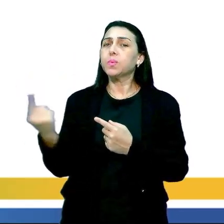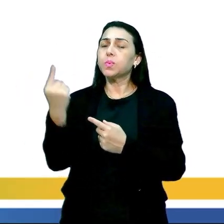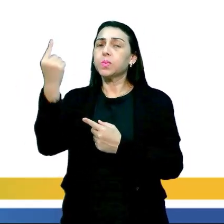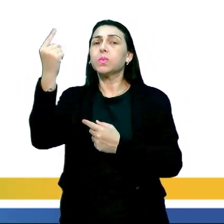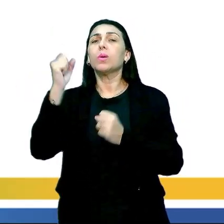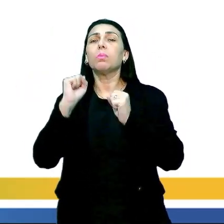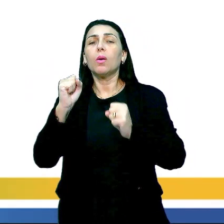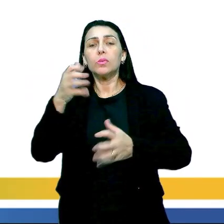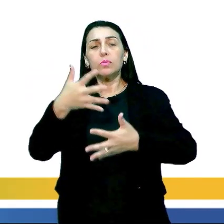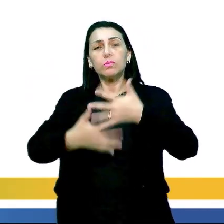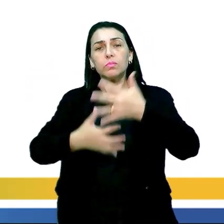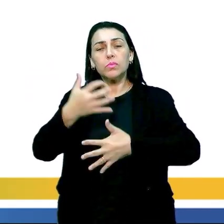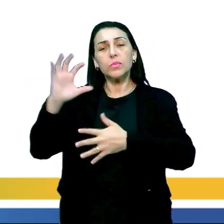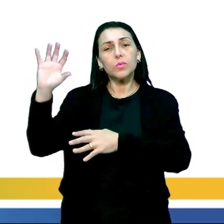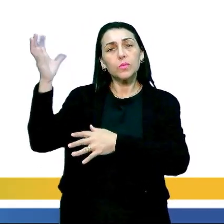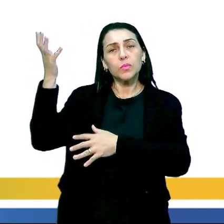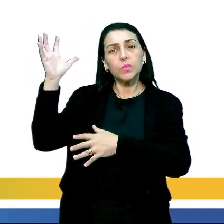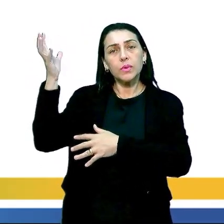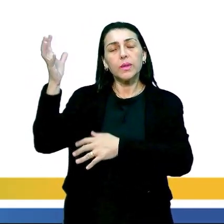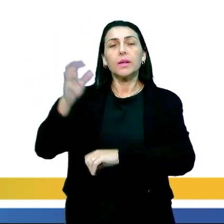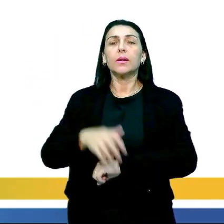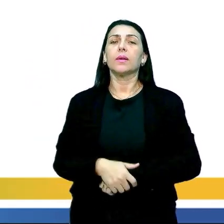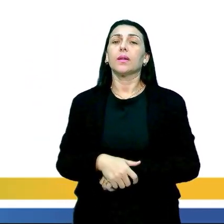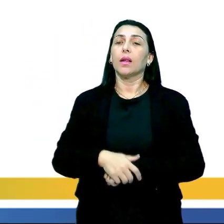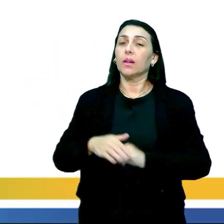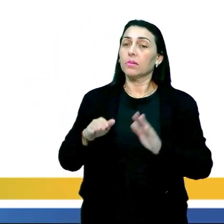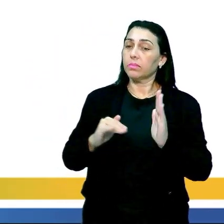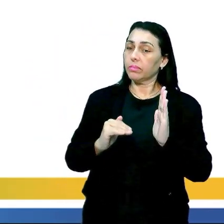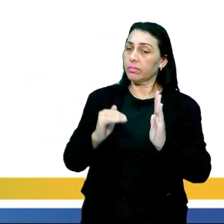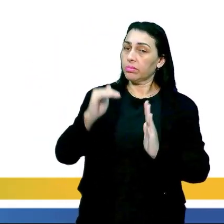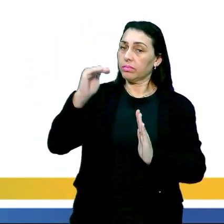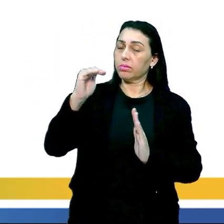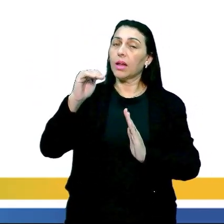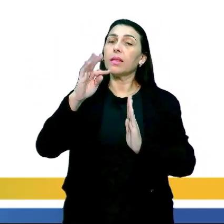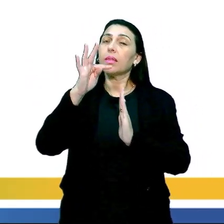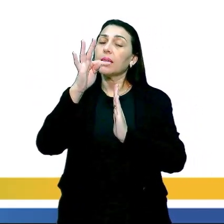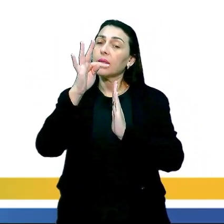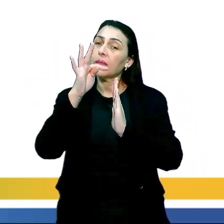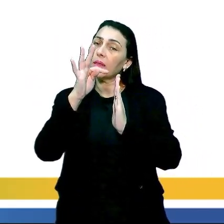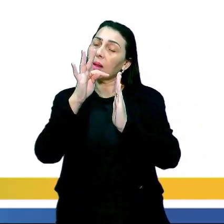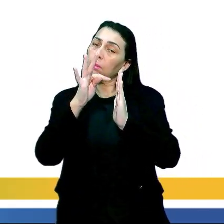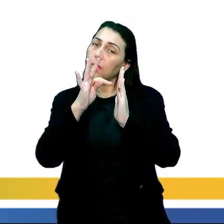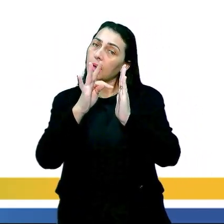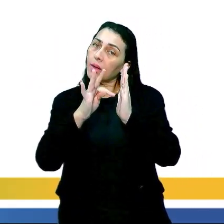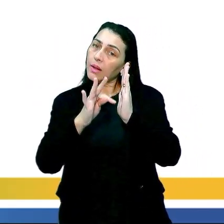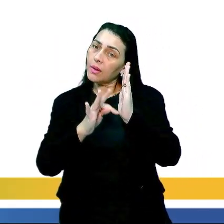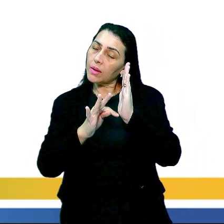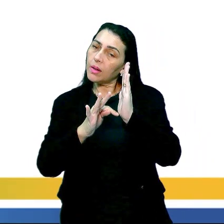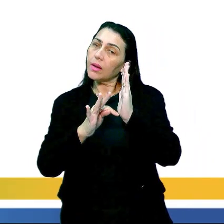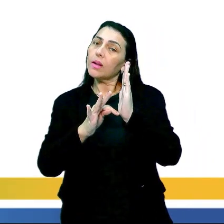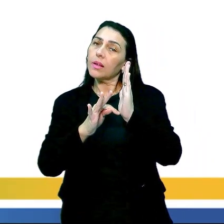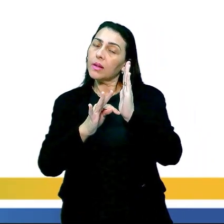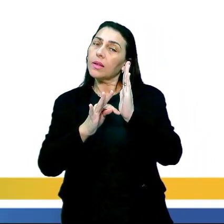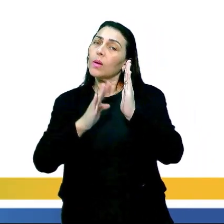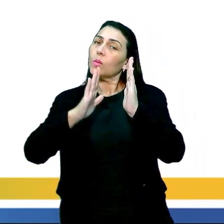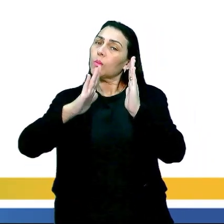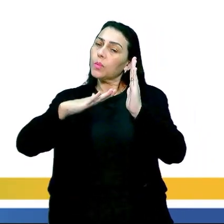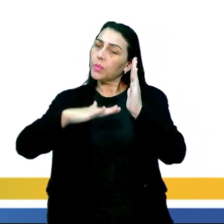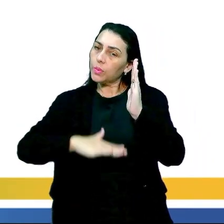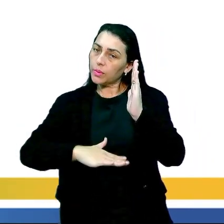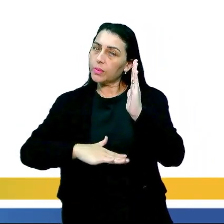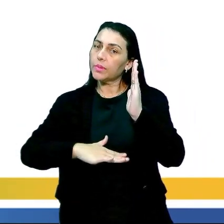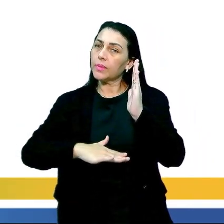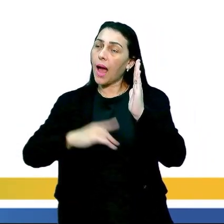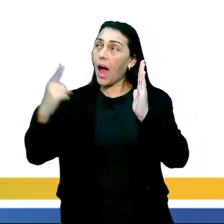no clima? Conforme a altitude aumenta, a temperatura ela vai consequentemente